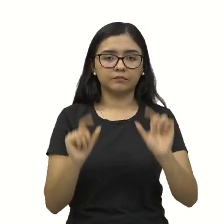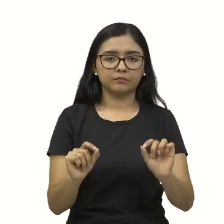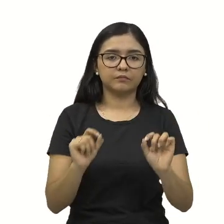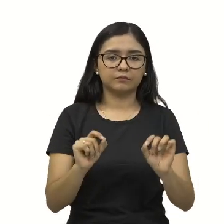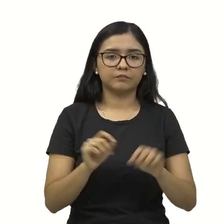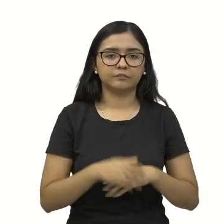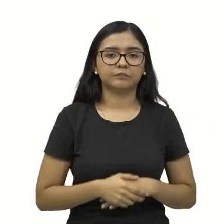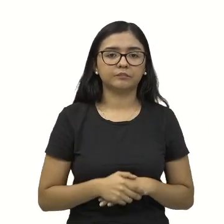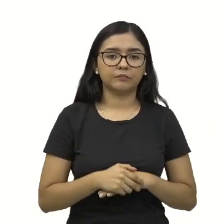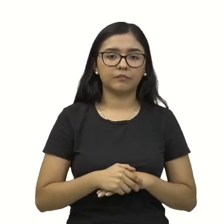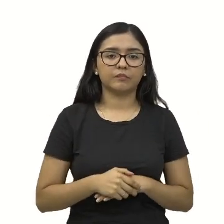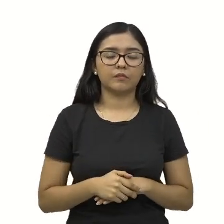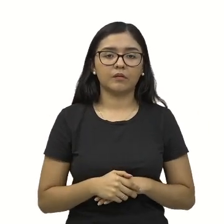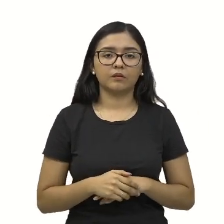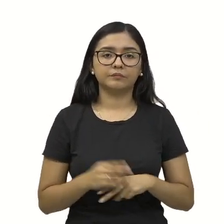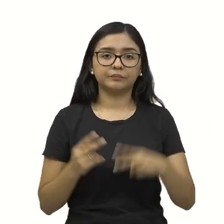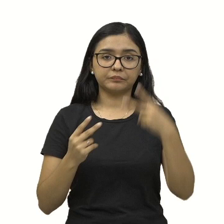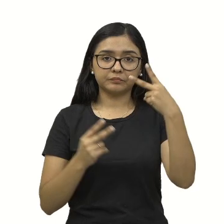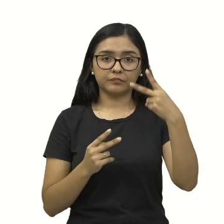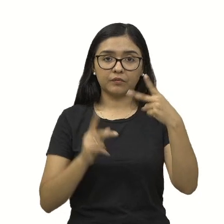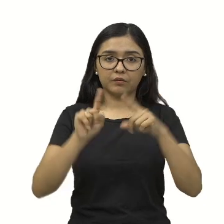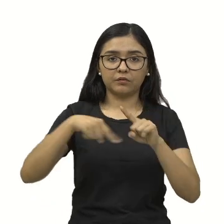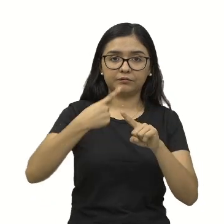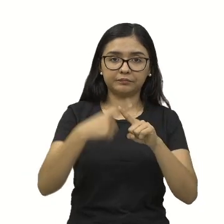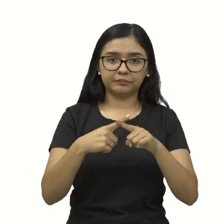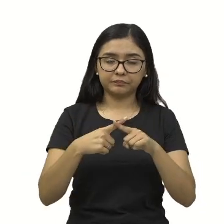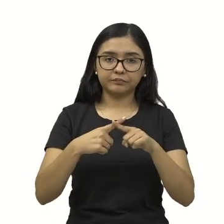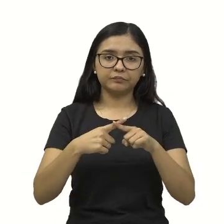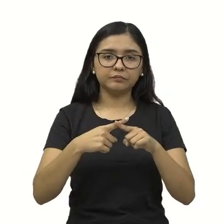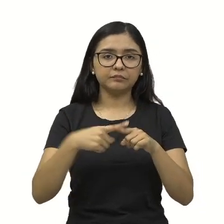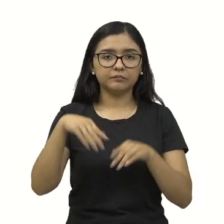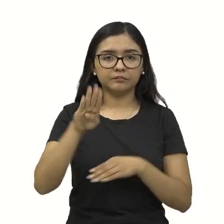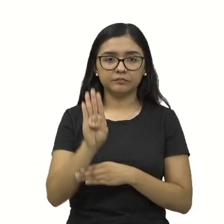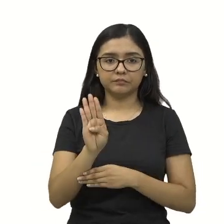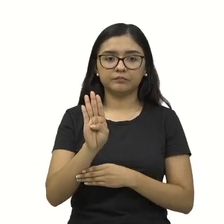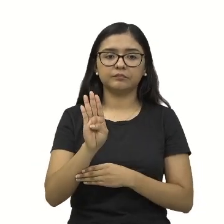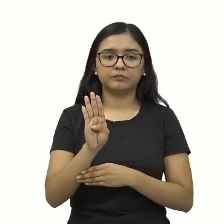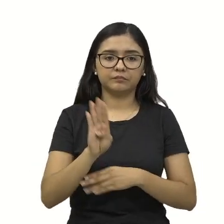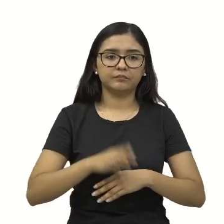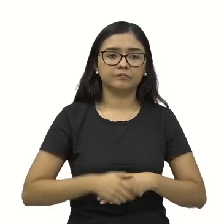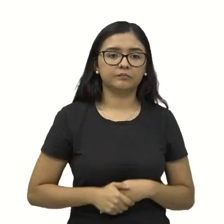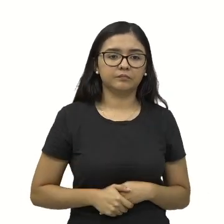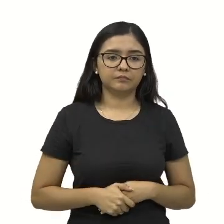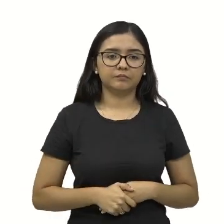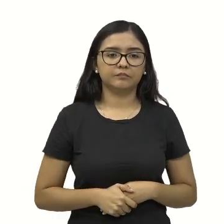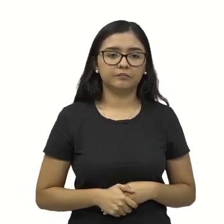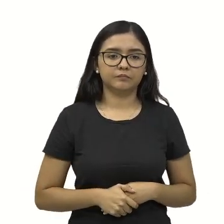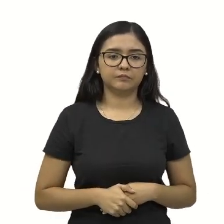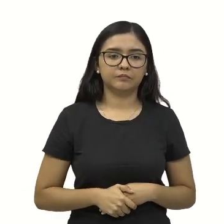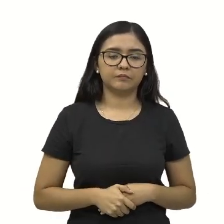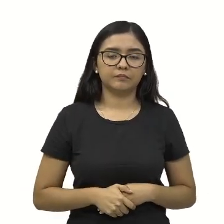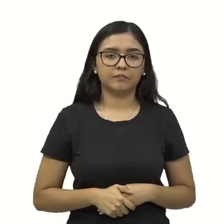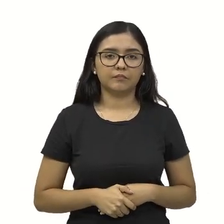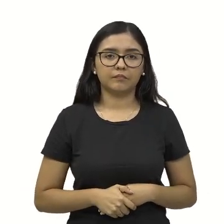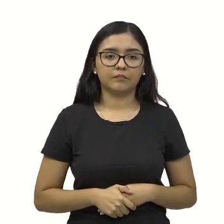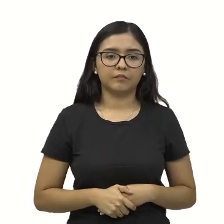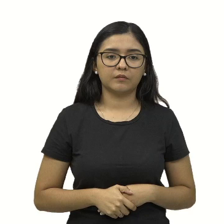esse outro bloco aqui, ó. 2 vezes B. Então vai ficar 2 vezes B.